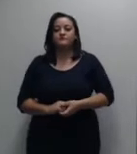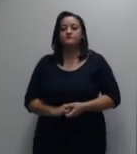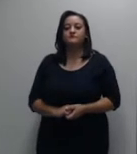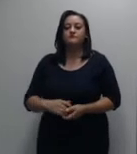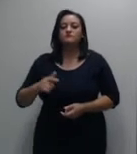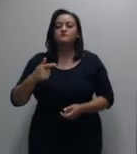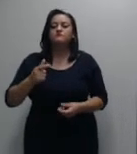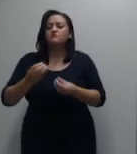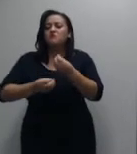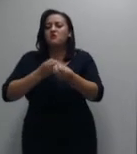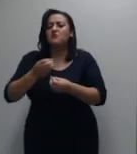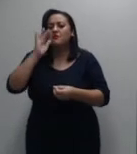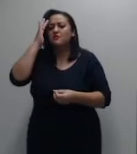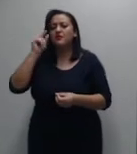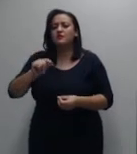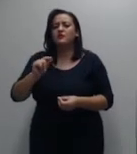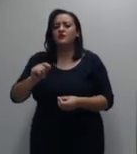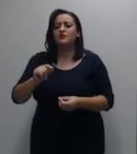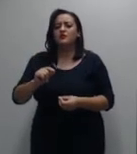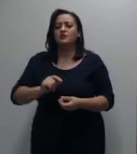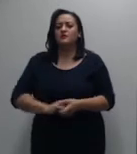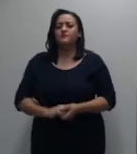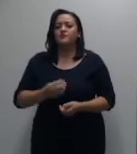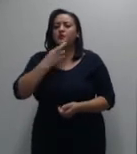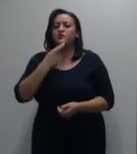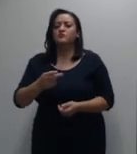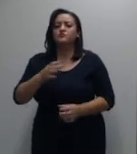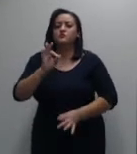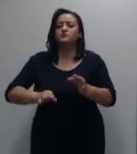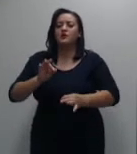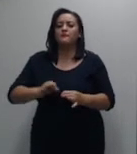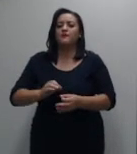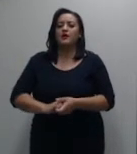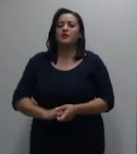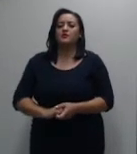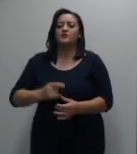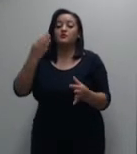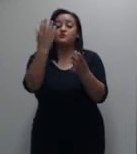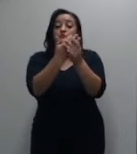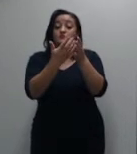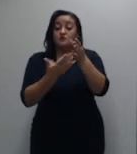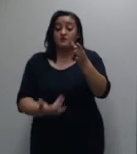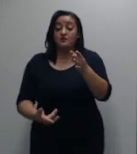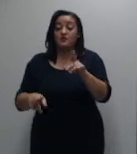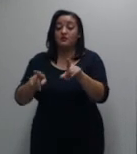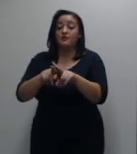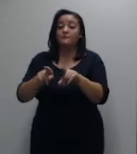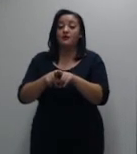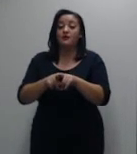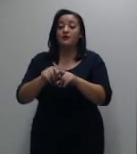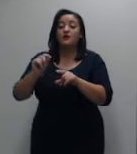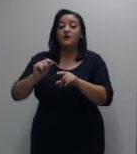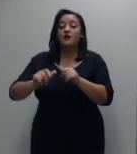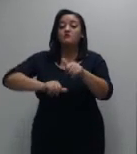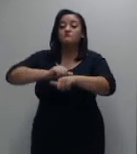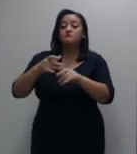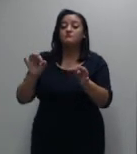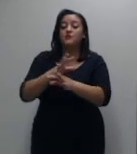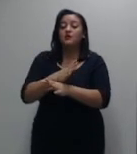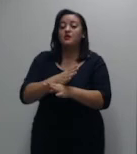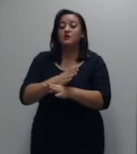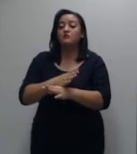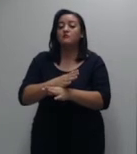que esses a pendência do julgamento desses embargos de declaração é torne ineficaz